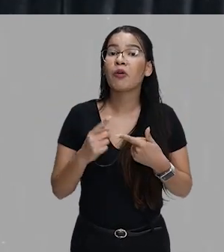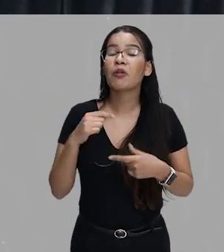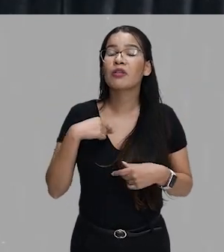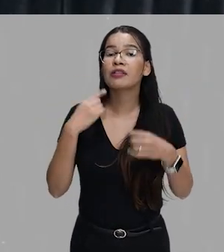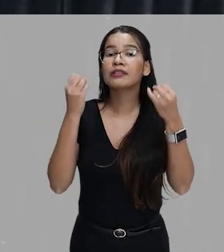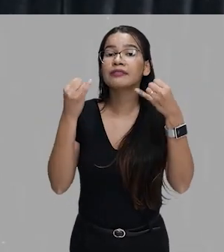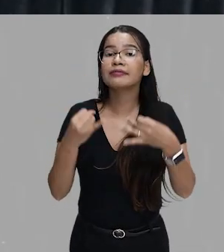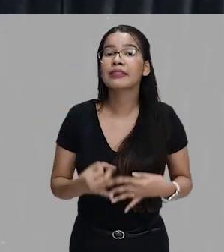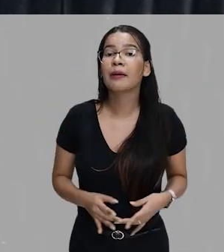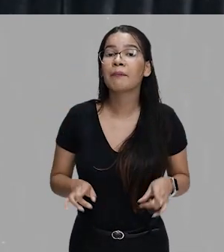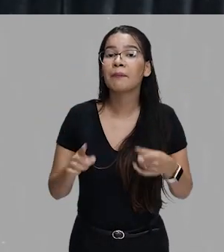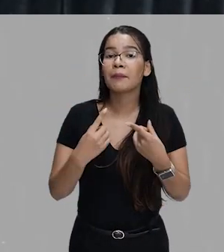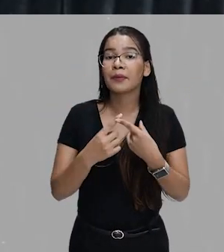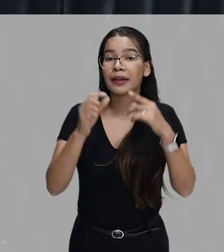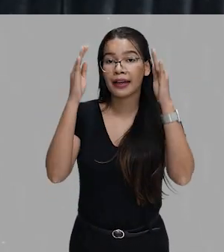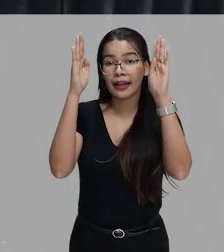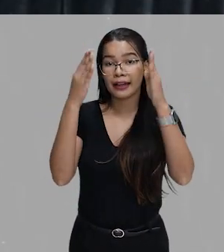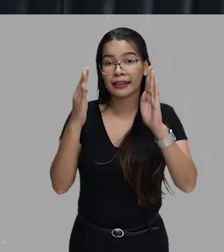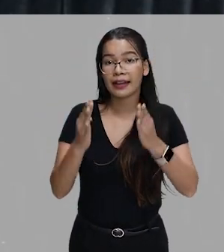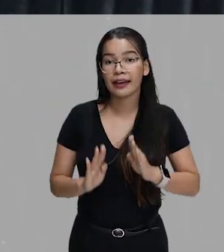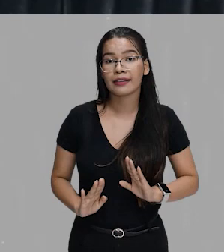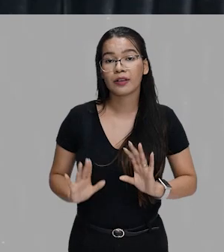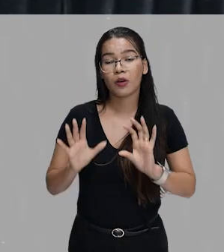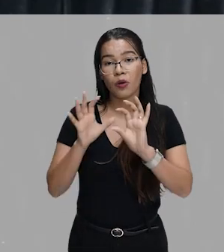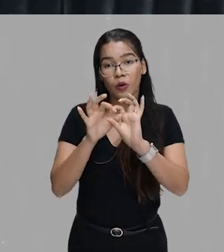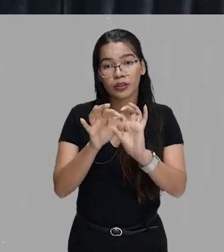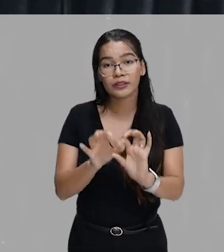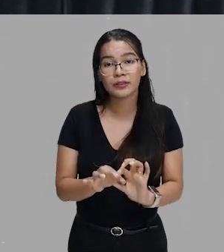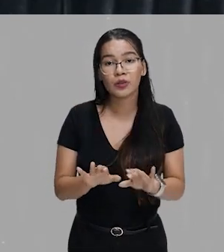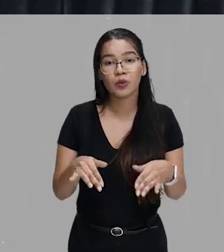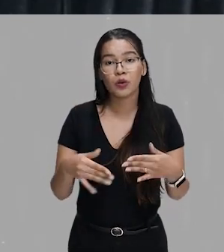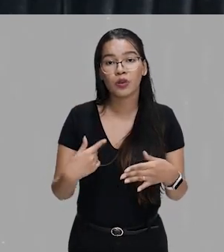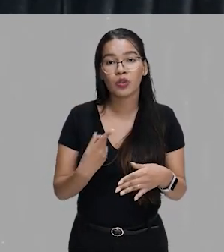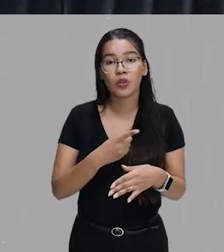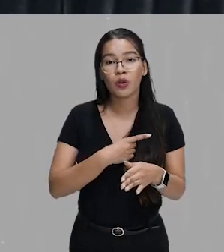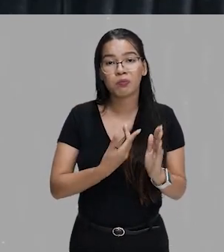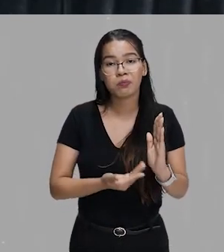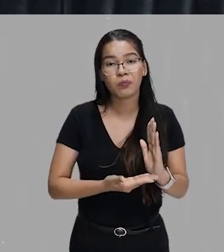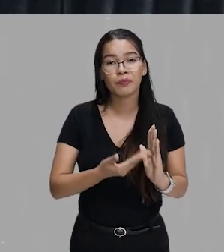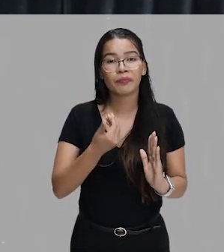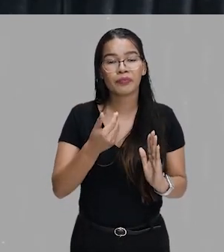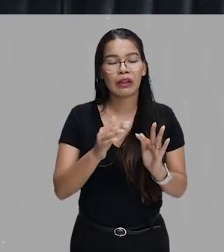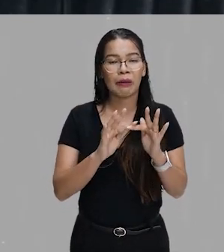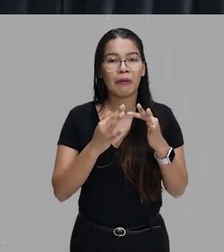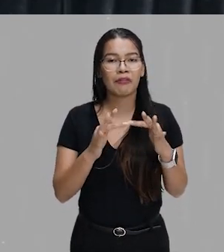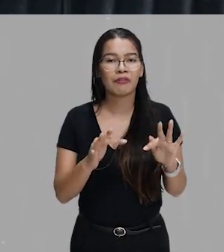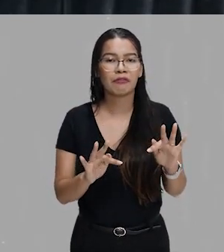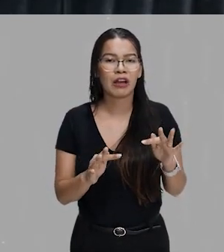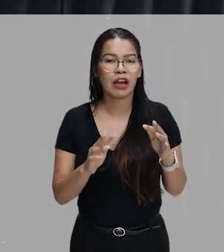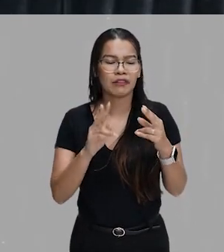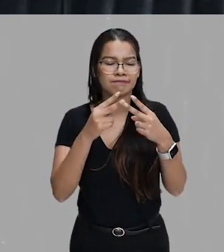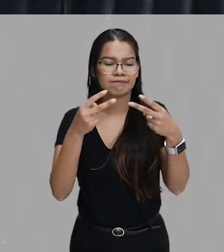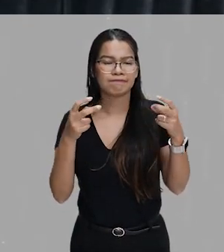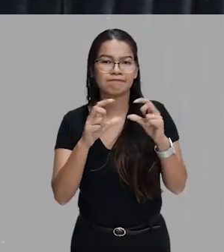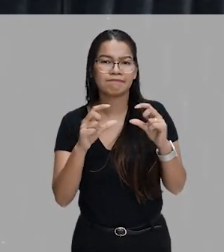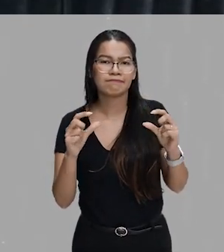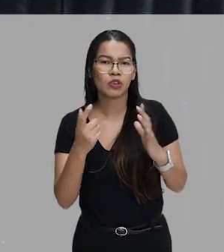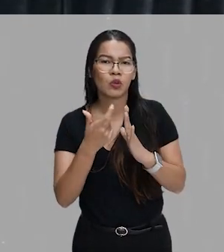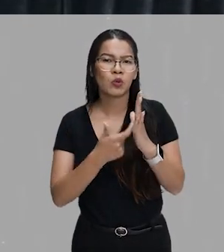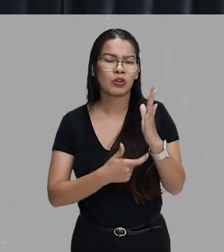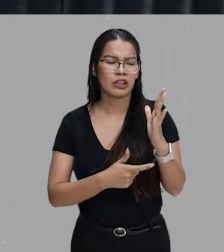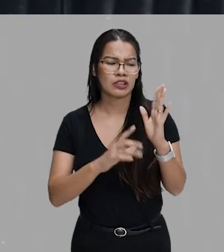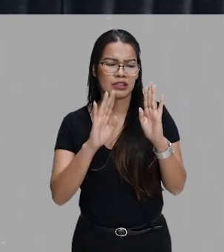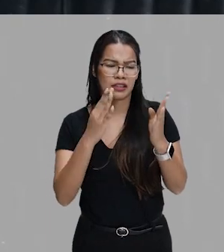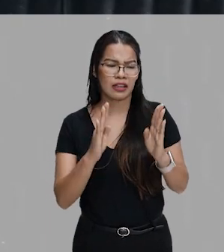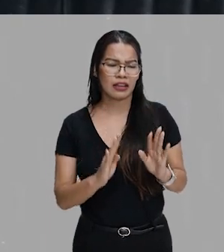gente? Porque isso é uma análise contextual, tá? Quando a gente tira uma frasezinha, a gente analisa ali a oração para que o